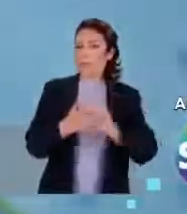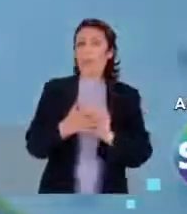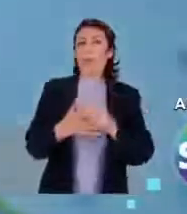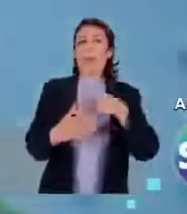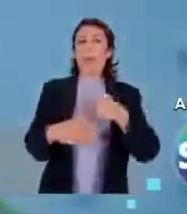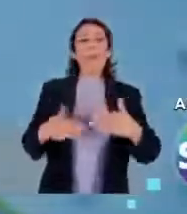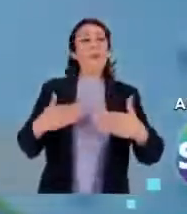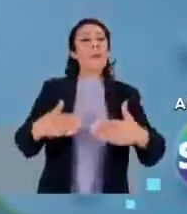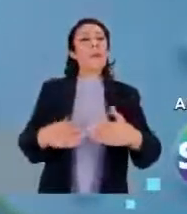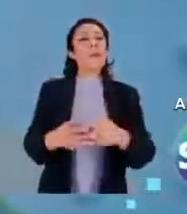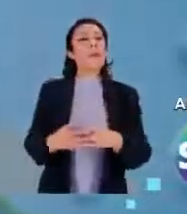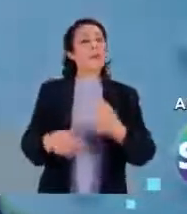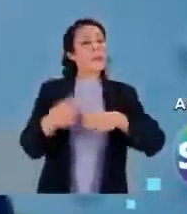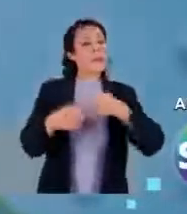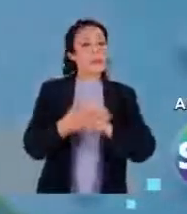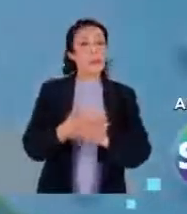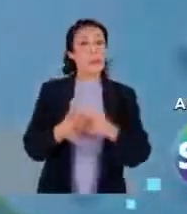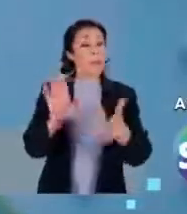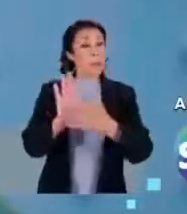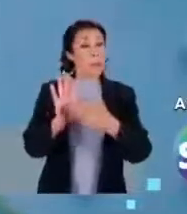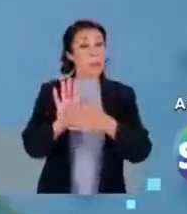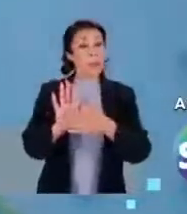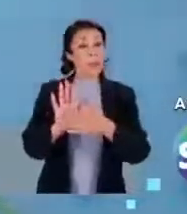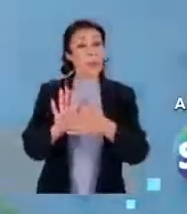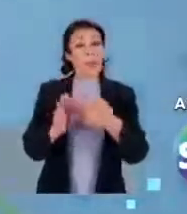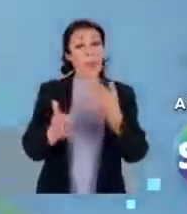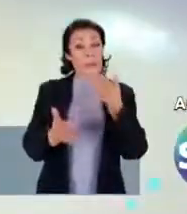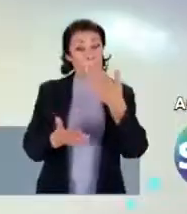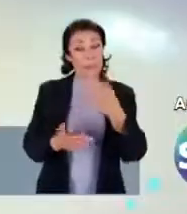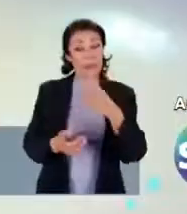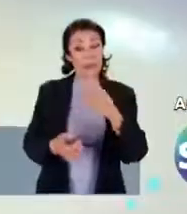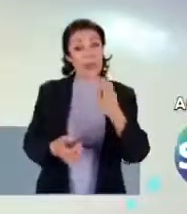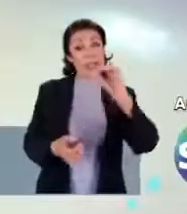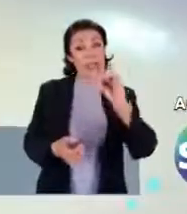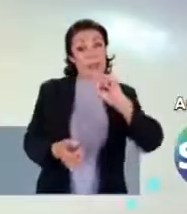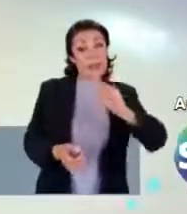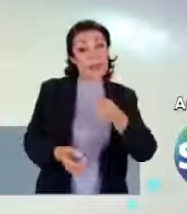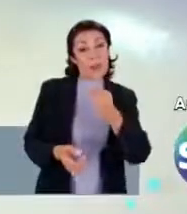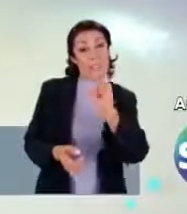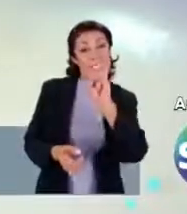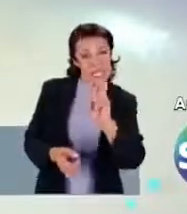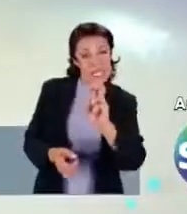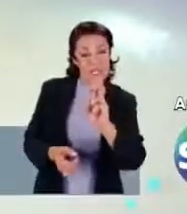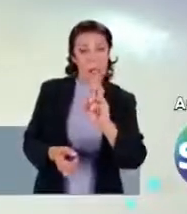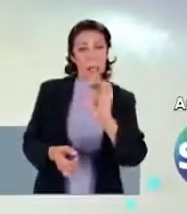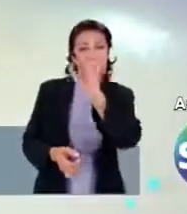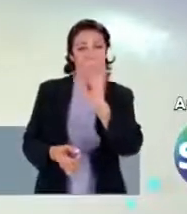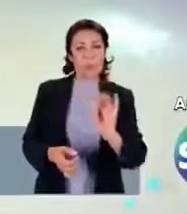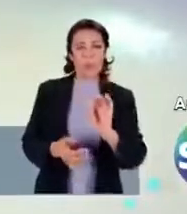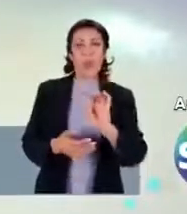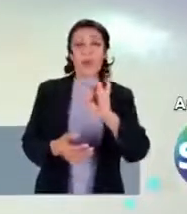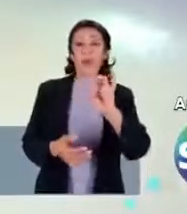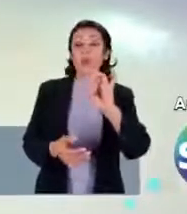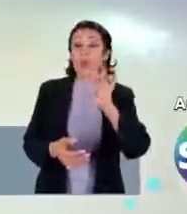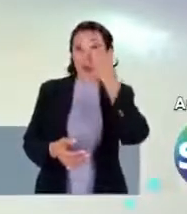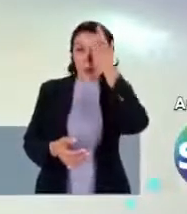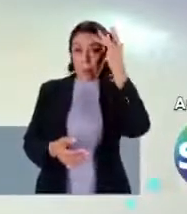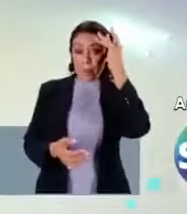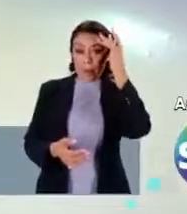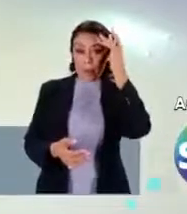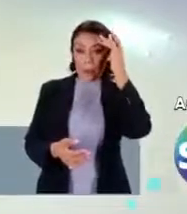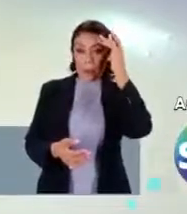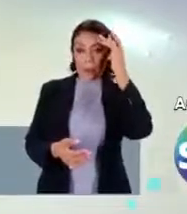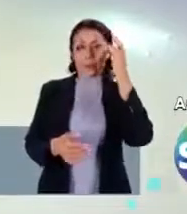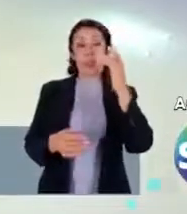o feminista da fazenda a minha proposta é cobrar meio por cento apenas nos patrimônios na pessoa física iguais ou maiores